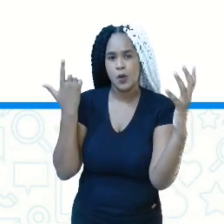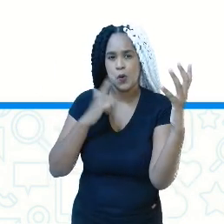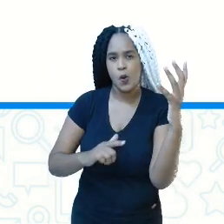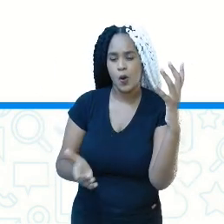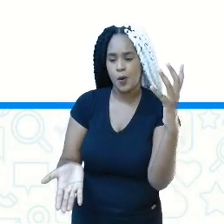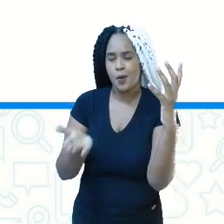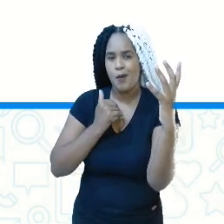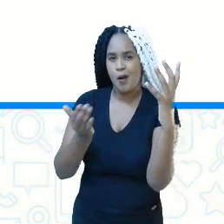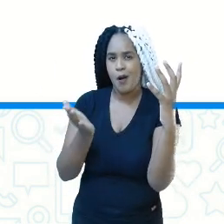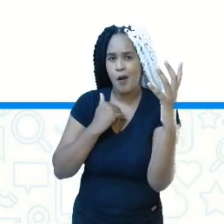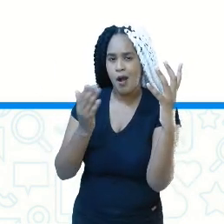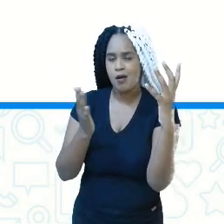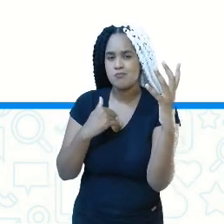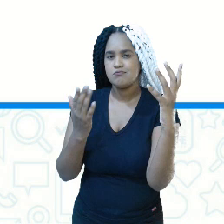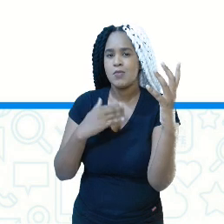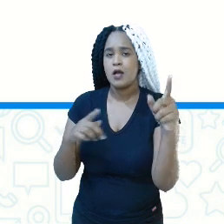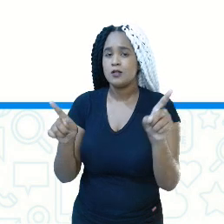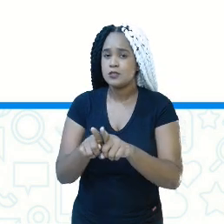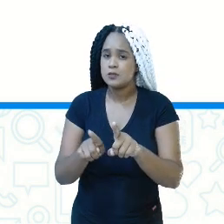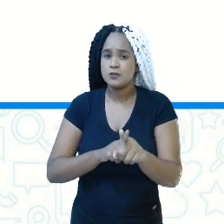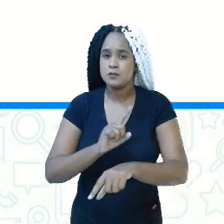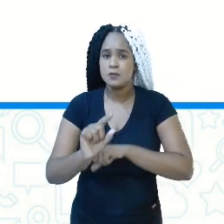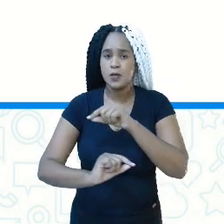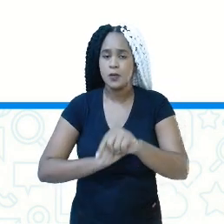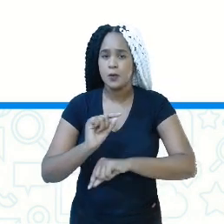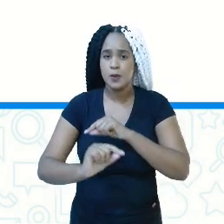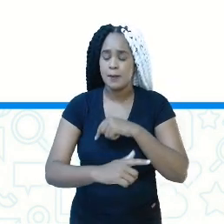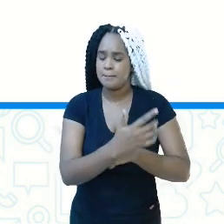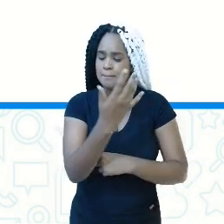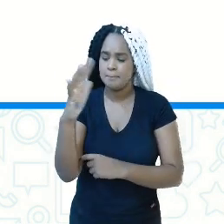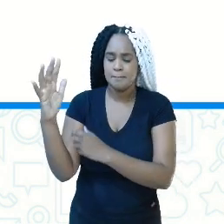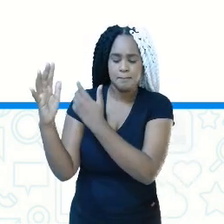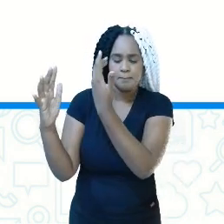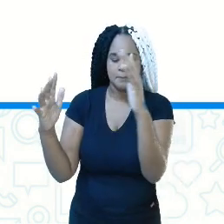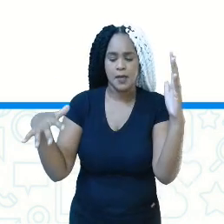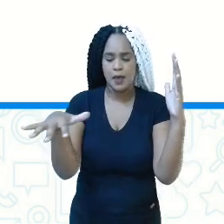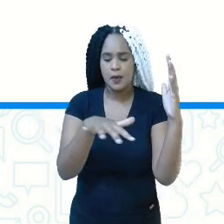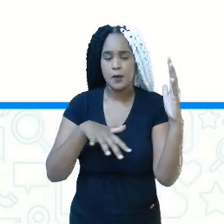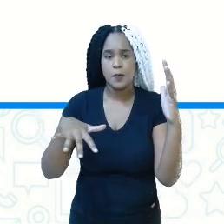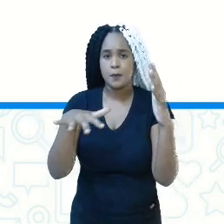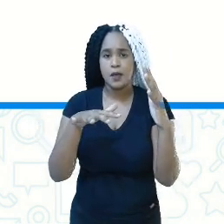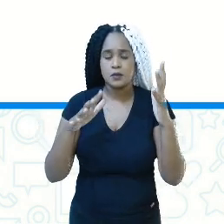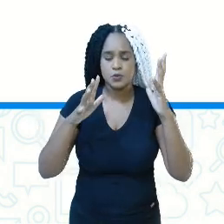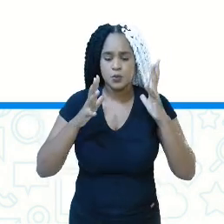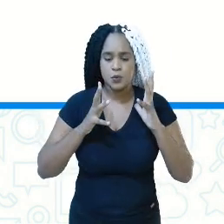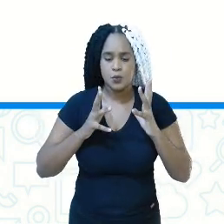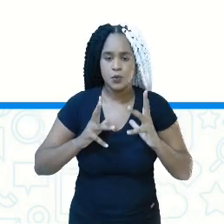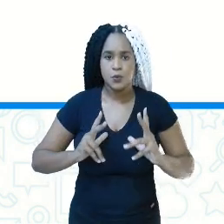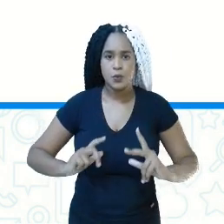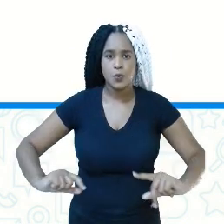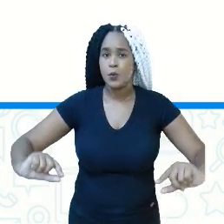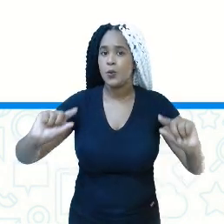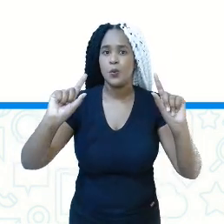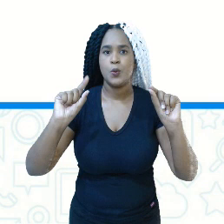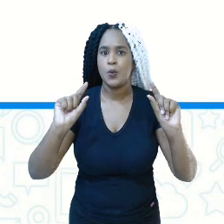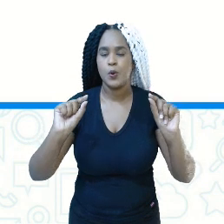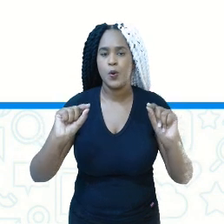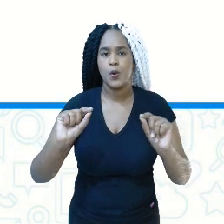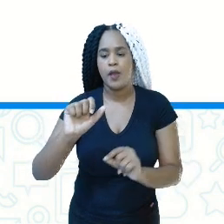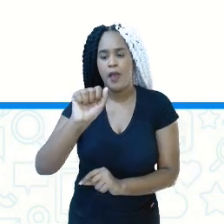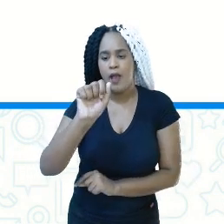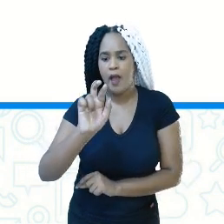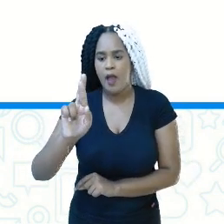comida, desempenha um papel muito importante no meio ambiente, ou seja, a limpeza do ar.